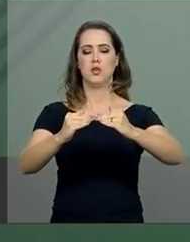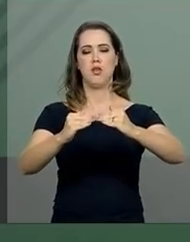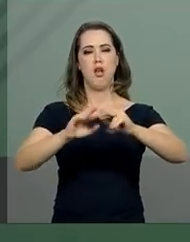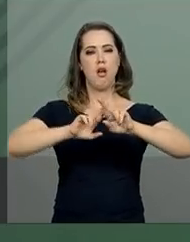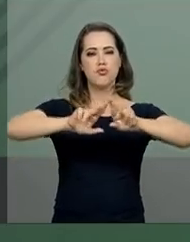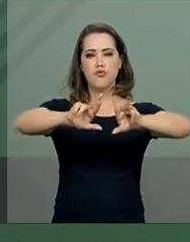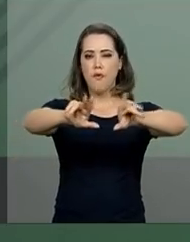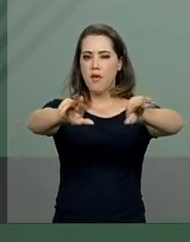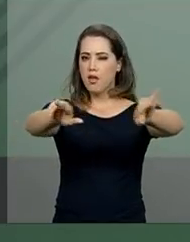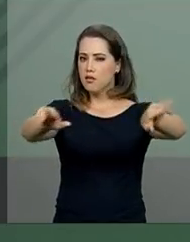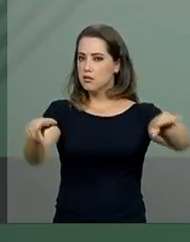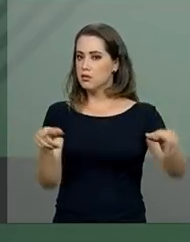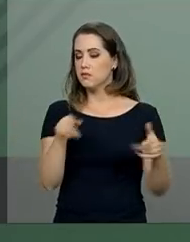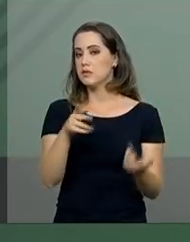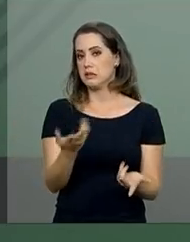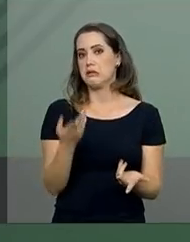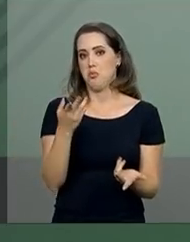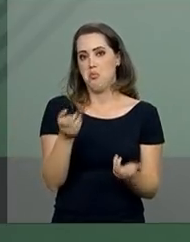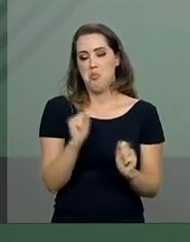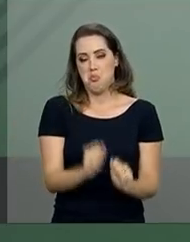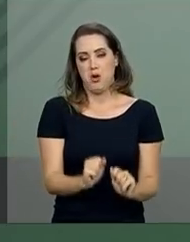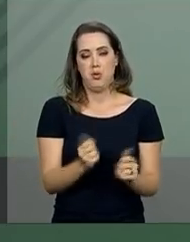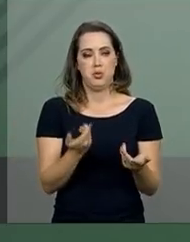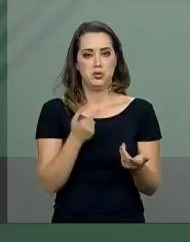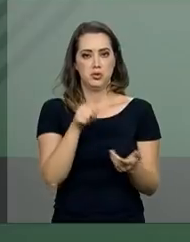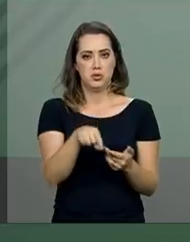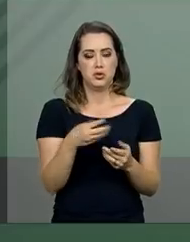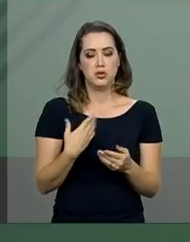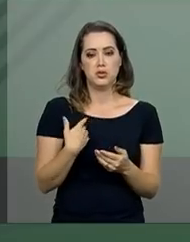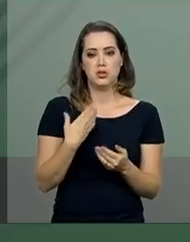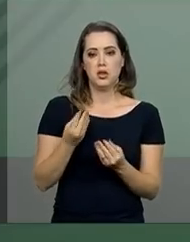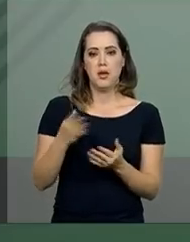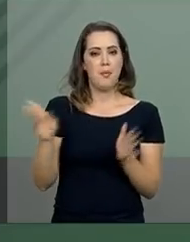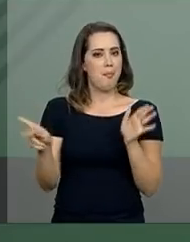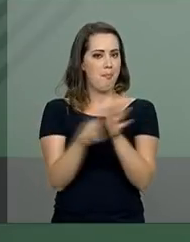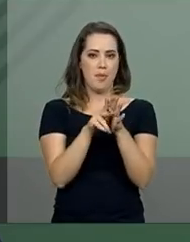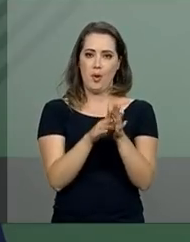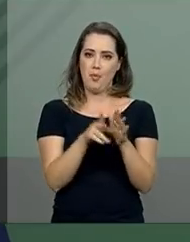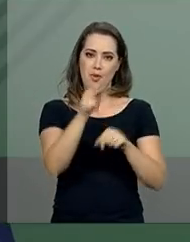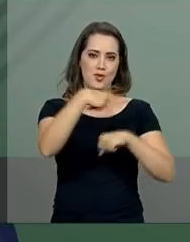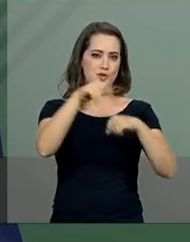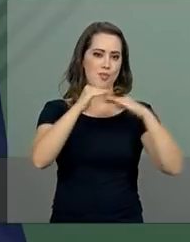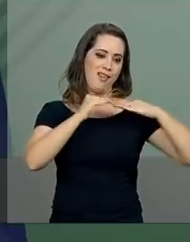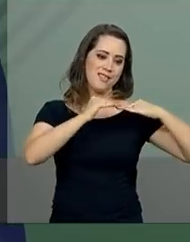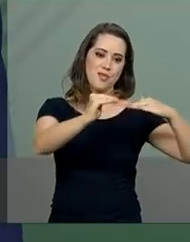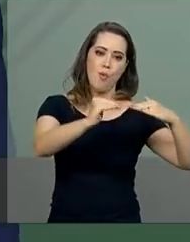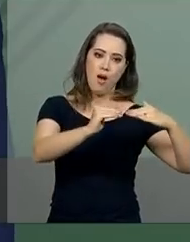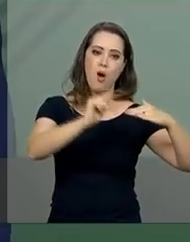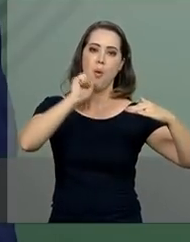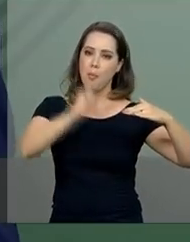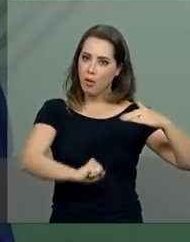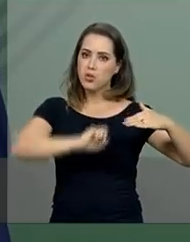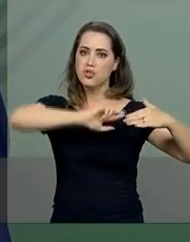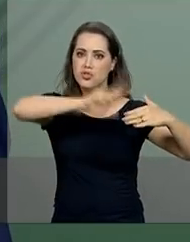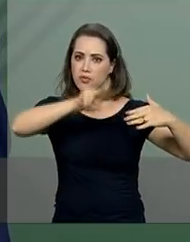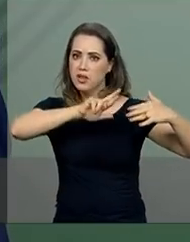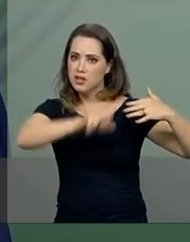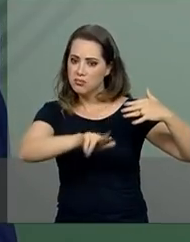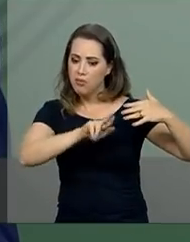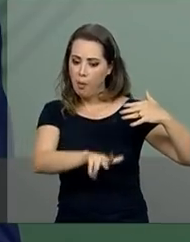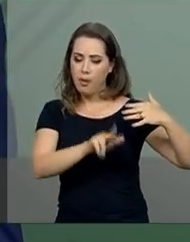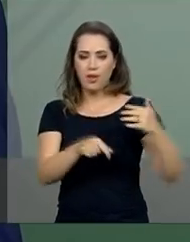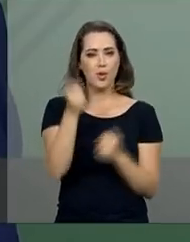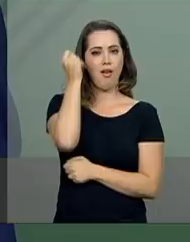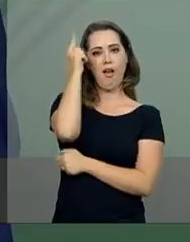pluralidade a diversidade é da essência da democracia não existe essa idéia